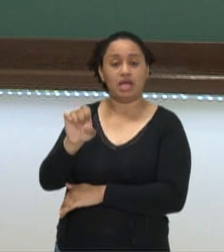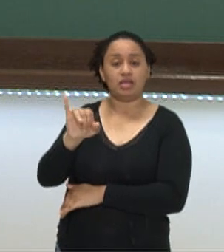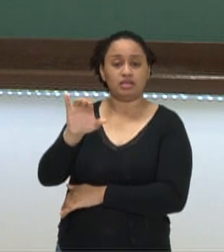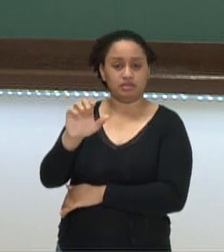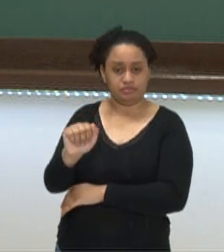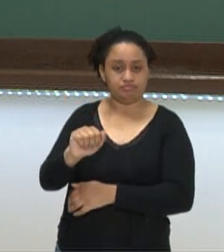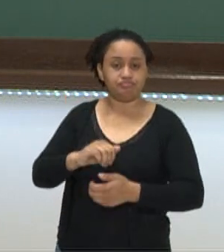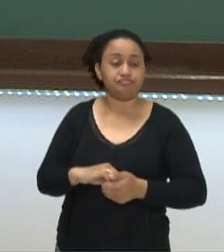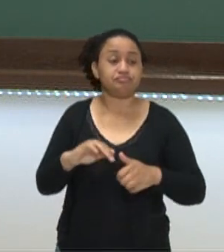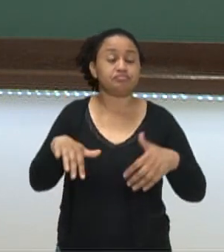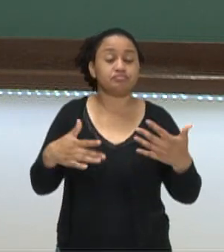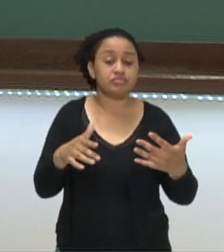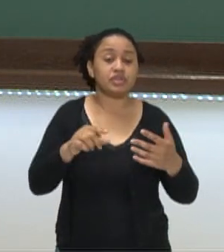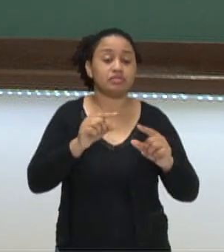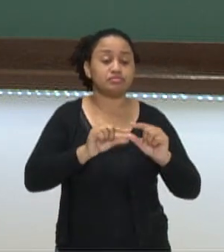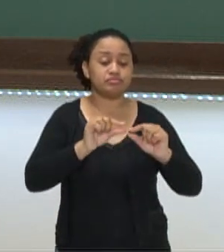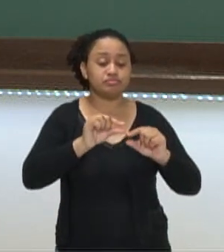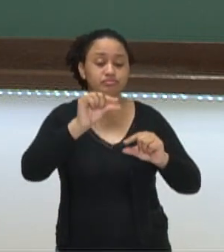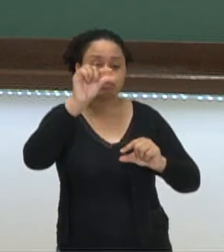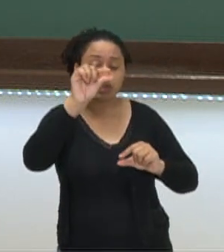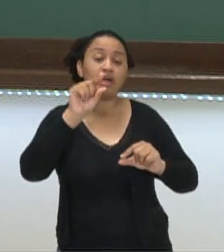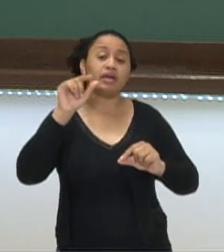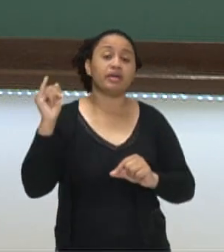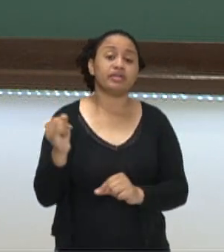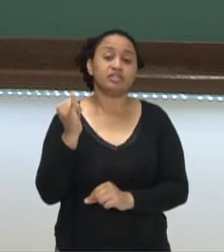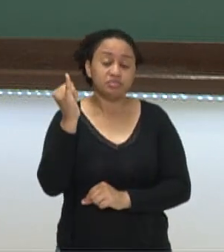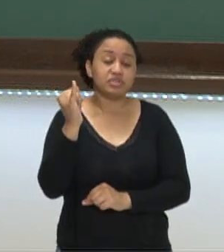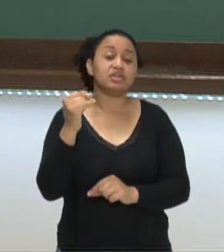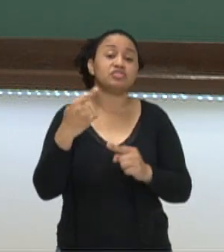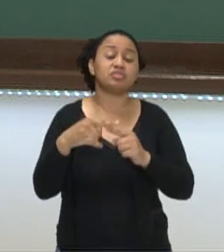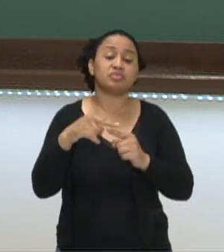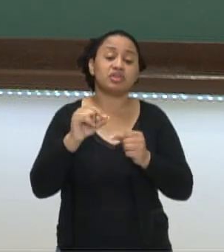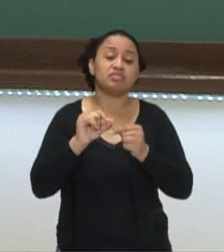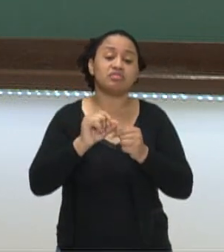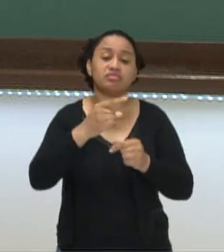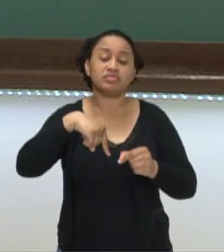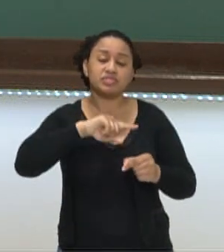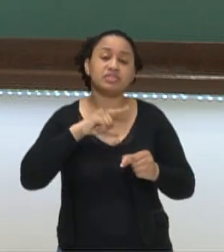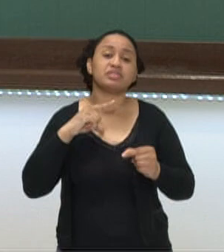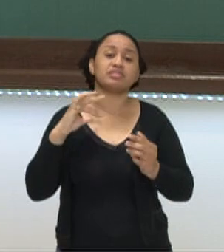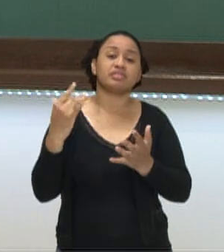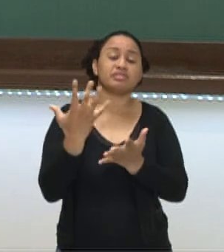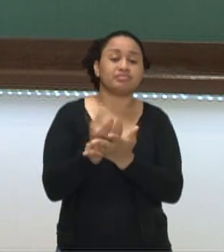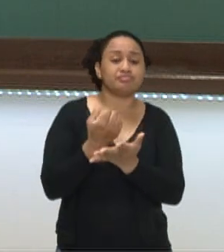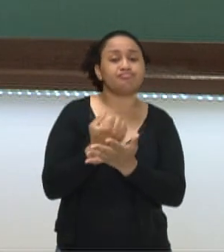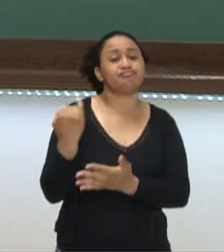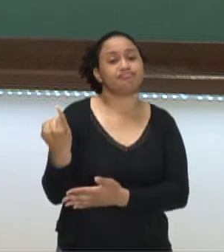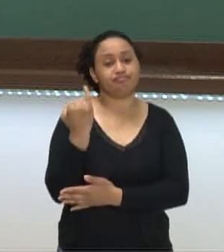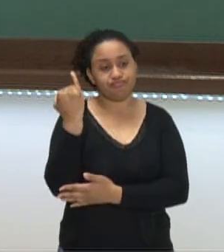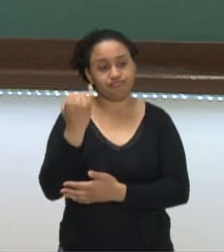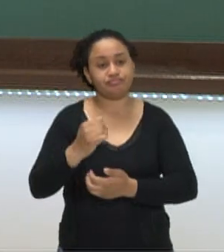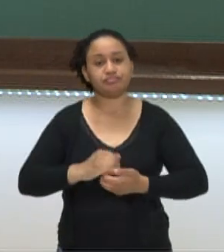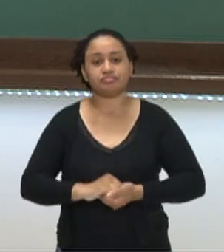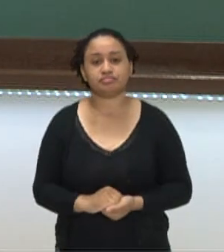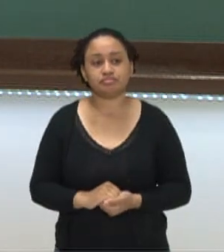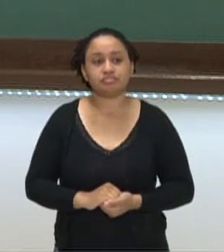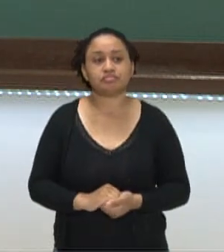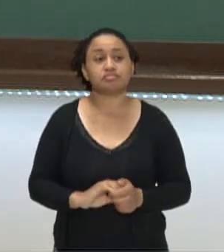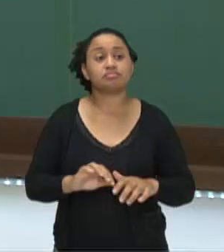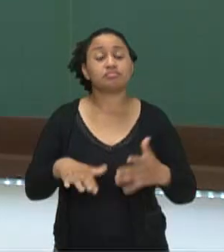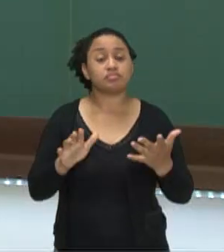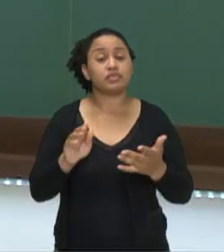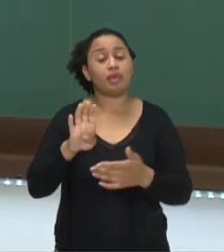básica, tá? Então, as escalas são importantes porque nos trazem dados importantes. Então, vamos lá.